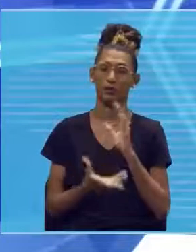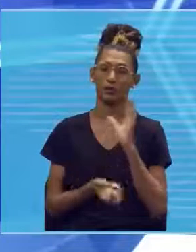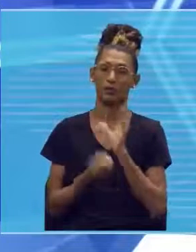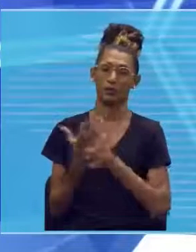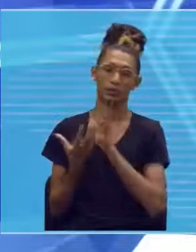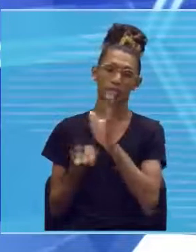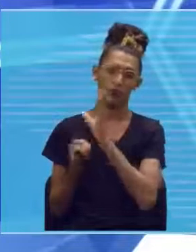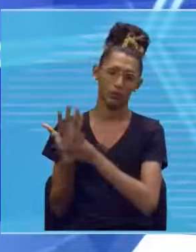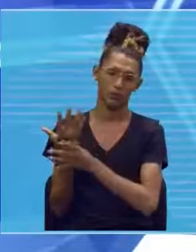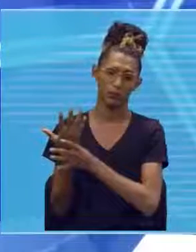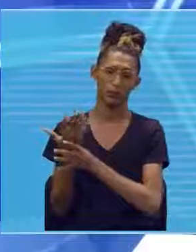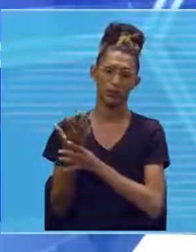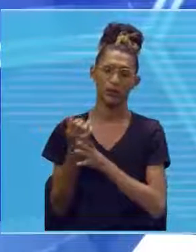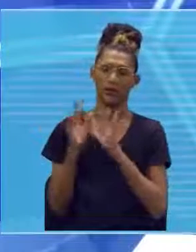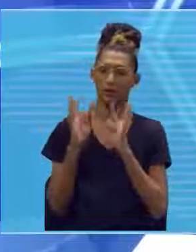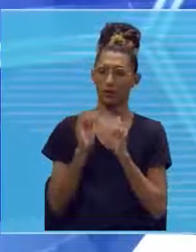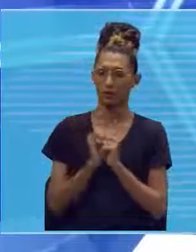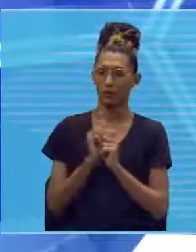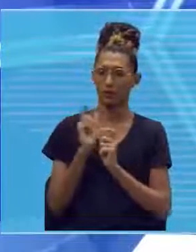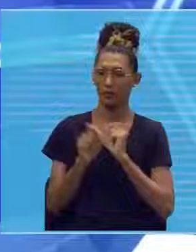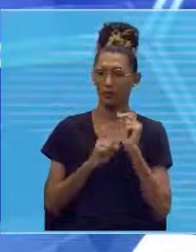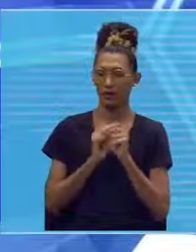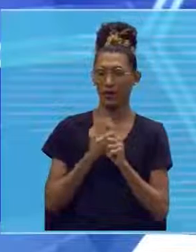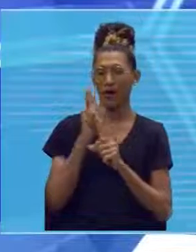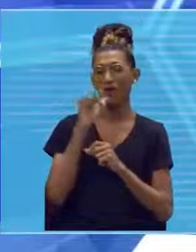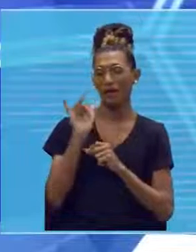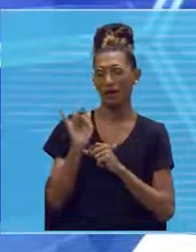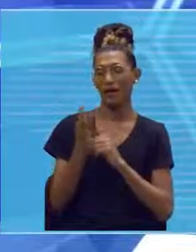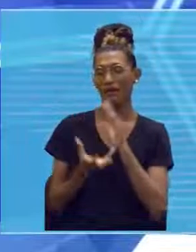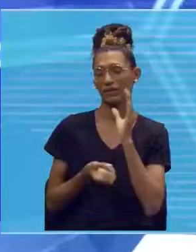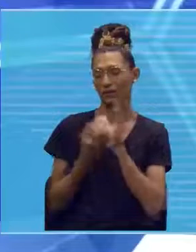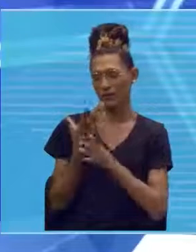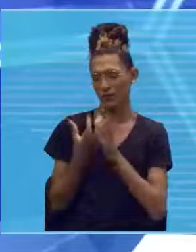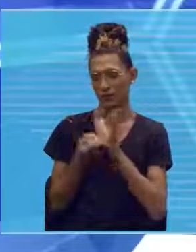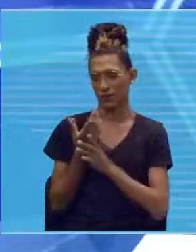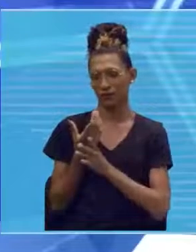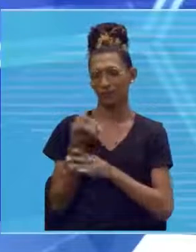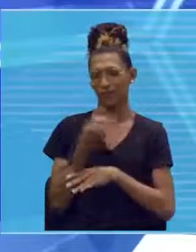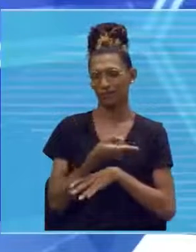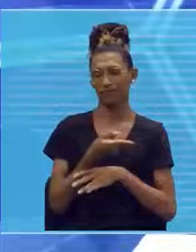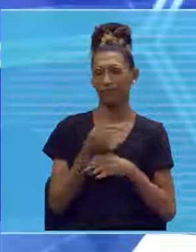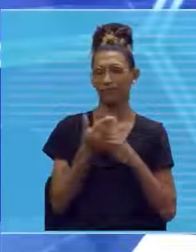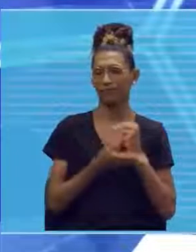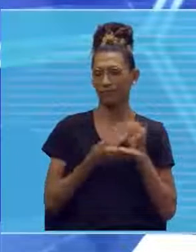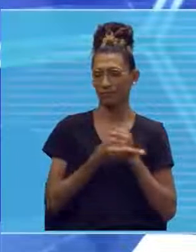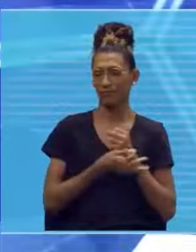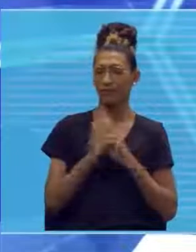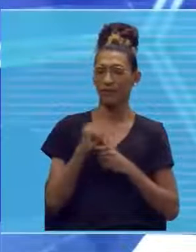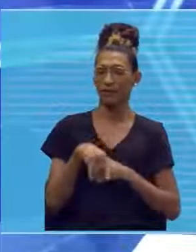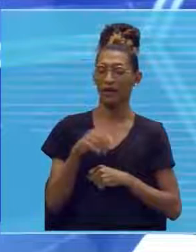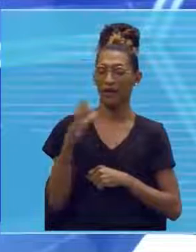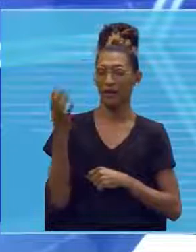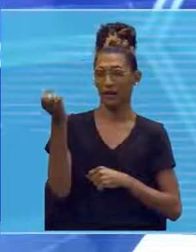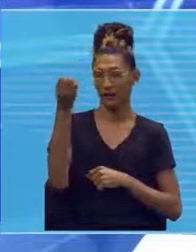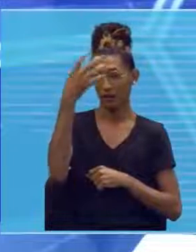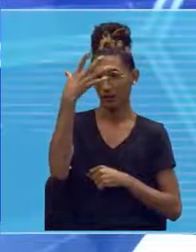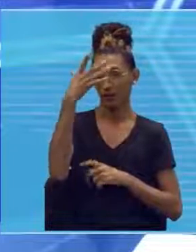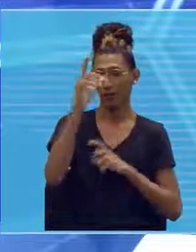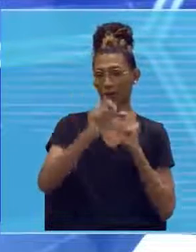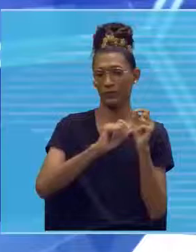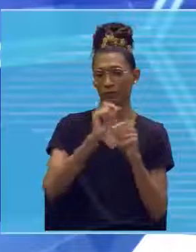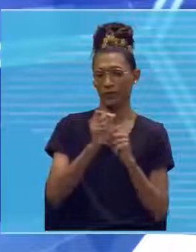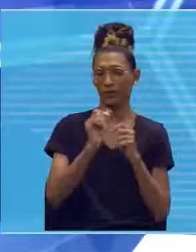existiu E de tudo que passará a existir é a luz que vive fica